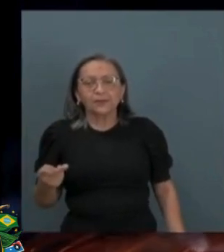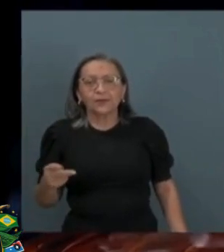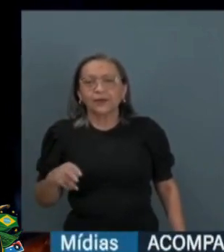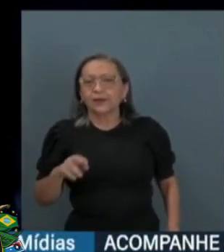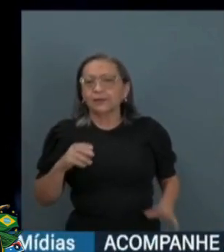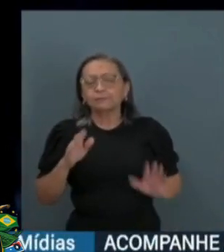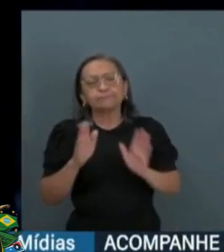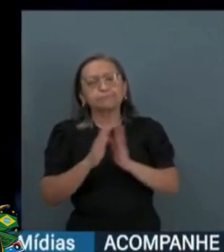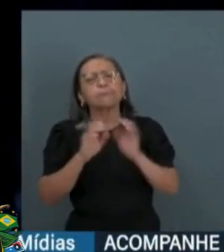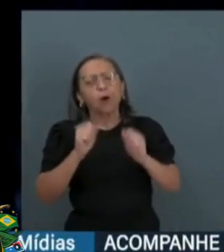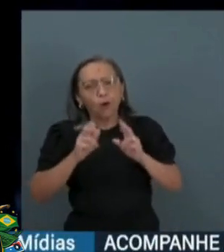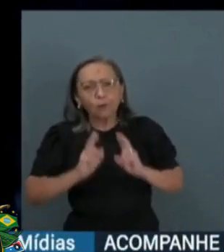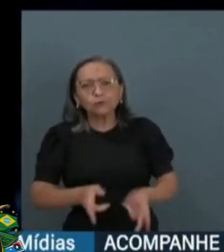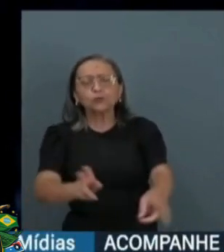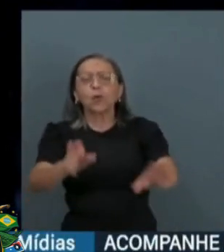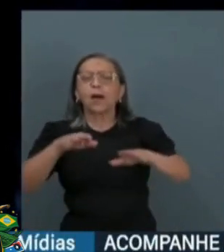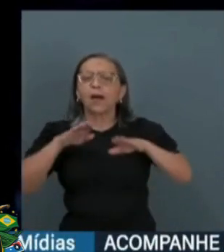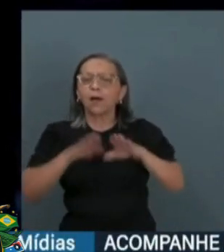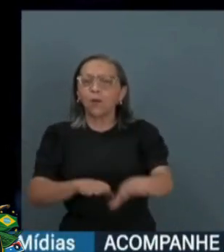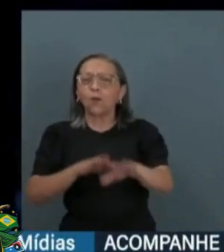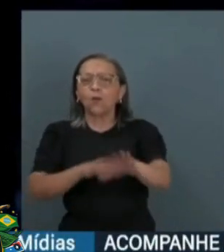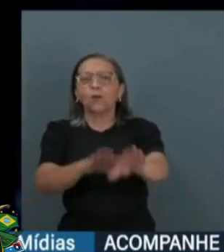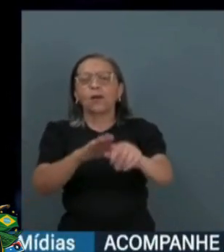Não deixe de ir para a rua.